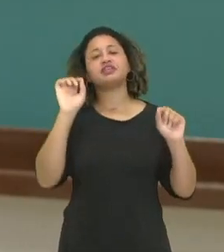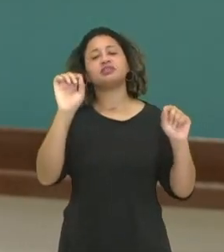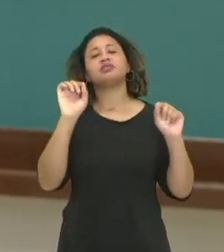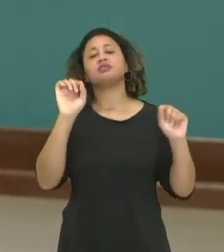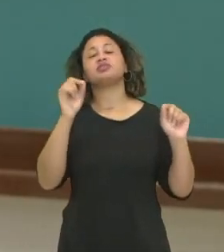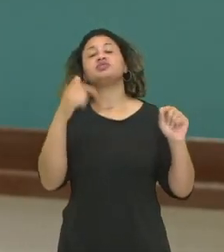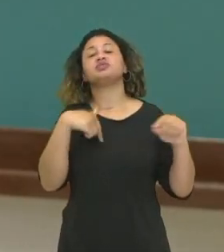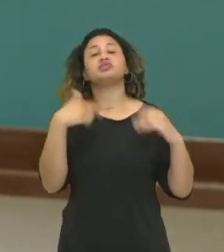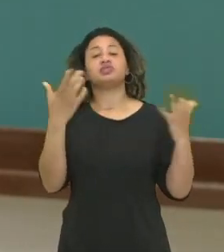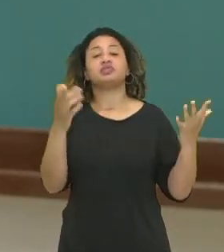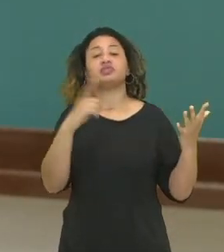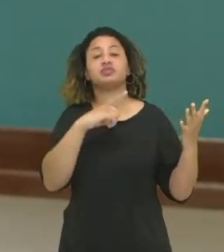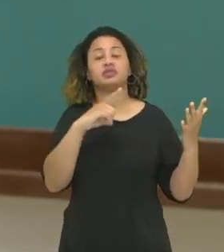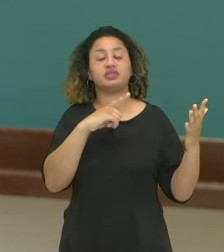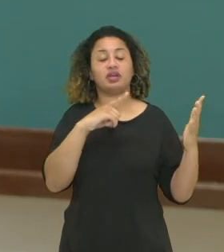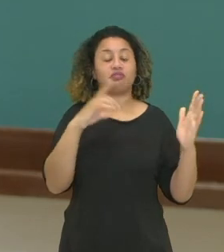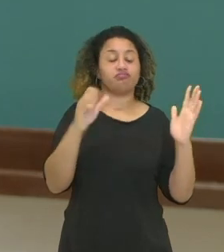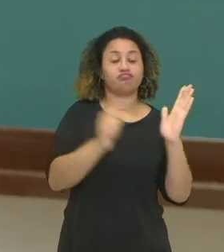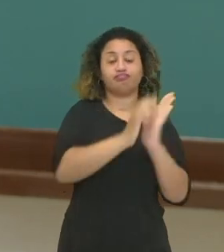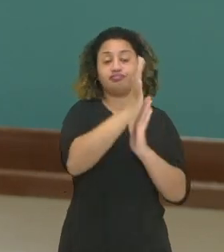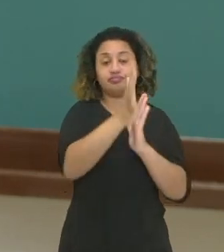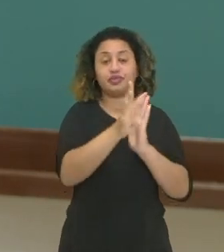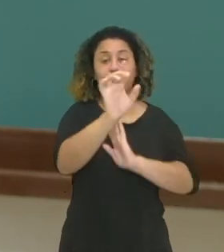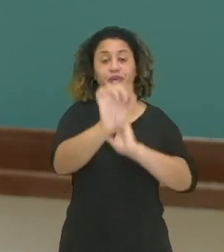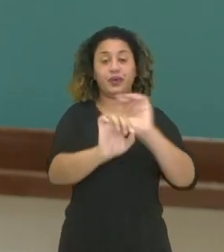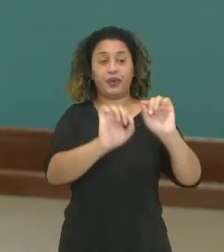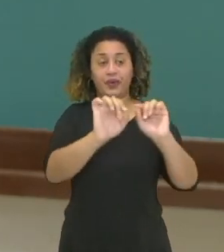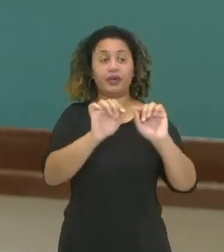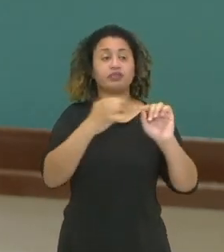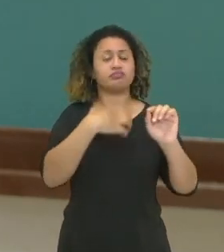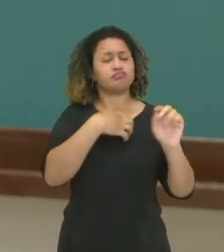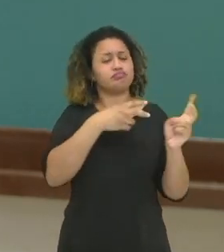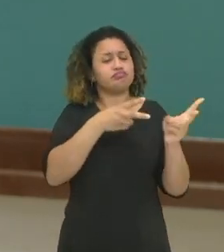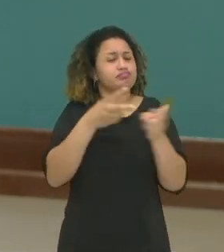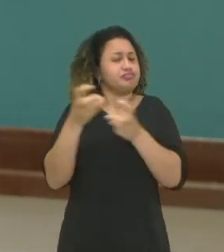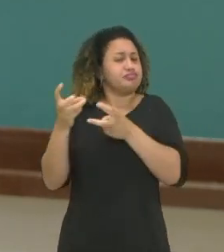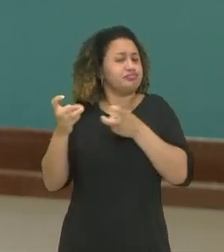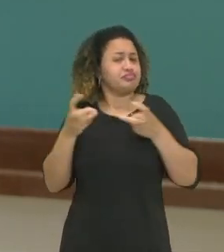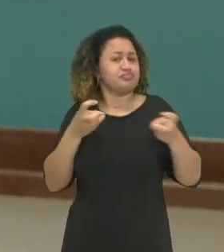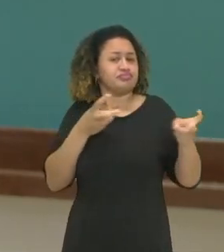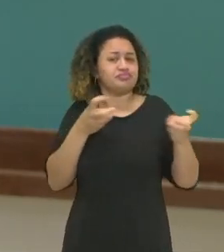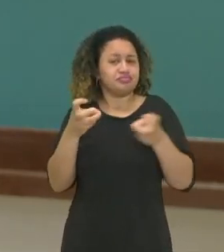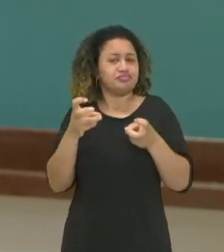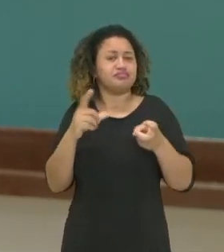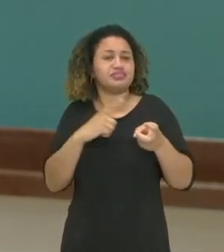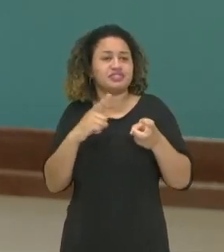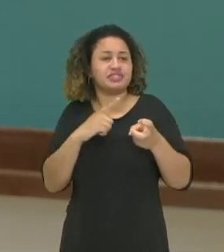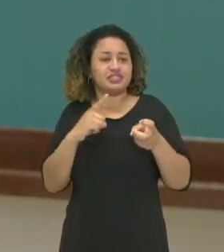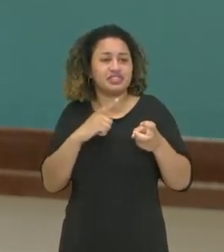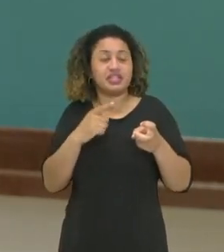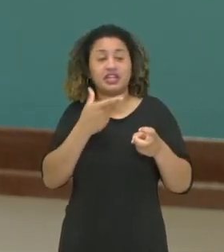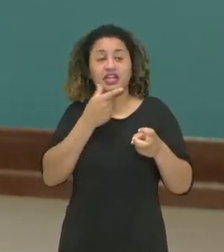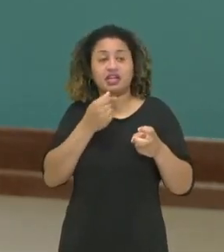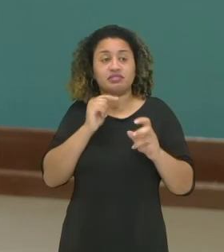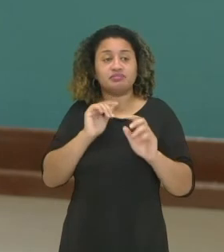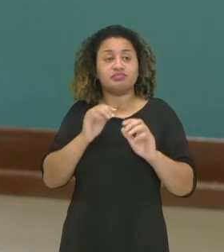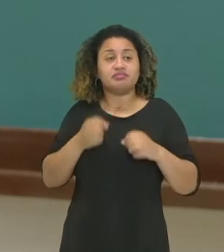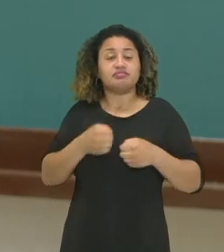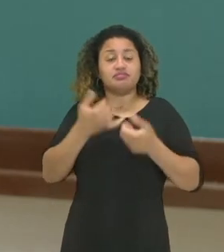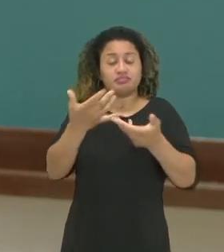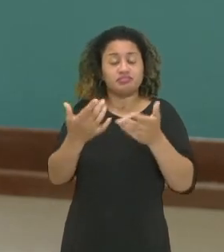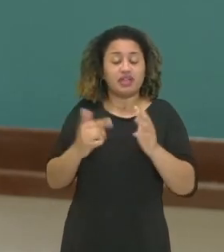quando falamos de impressionismo? As impressões que o menino o protagonista teve